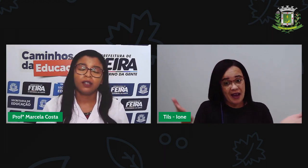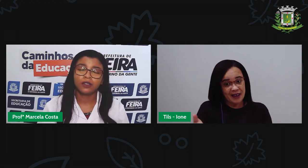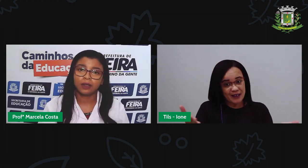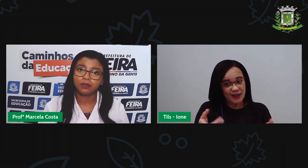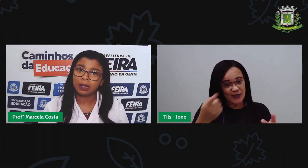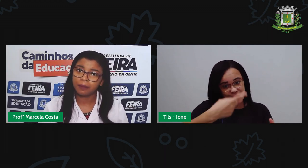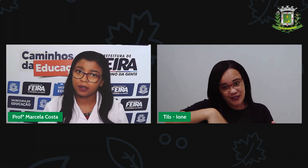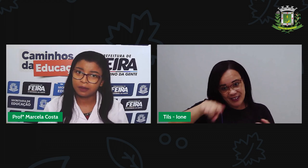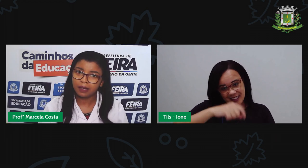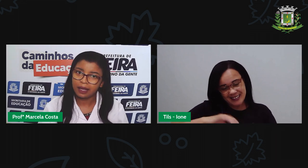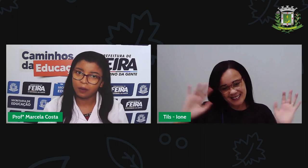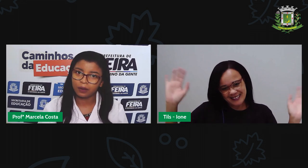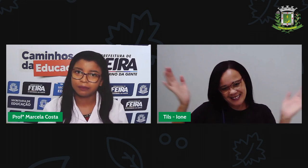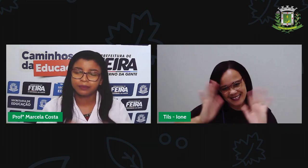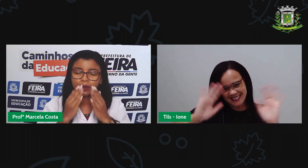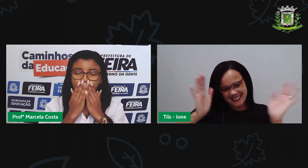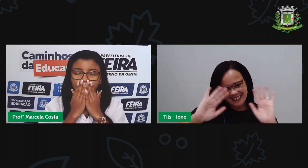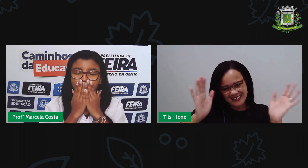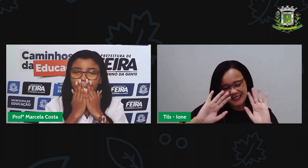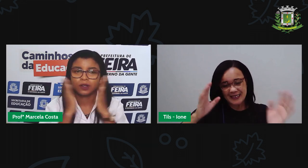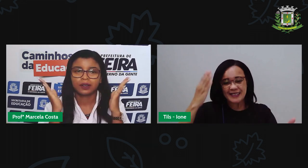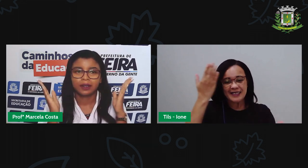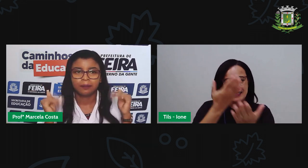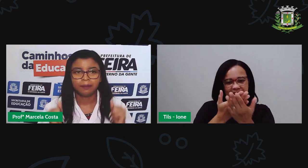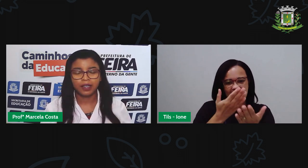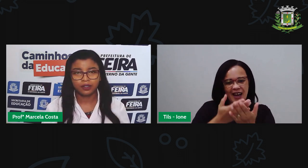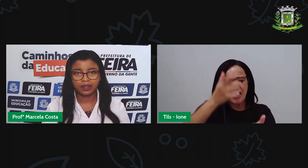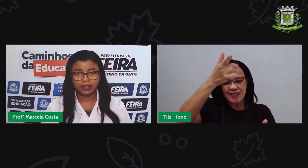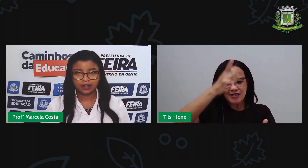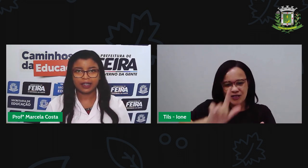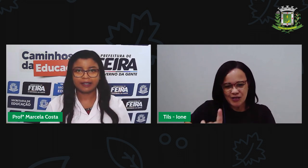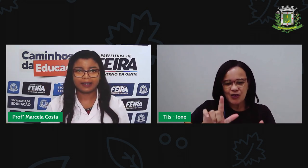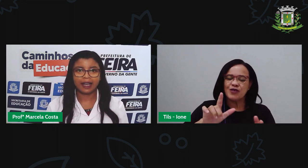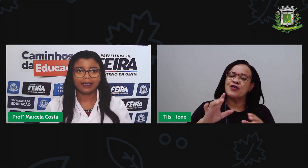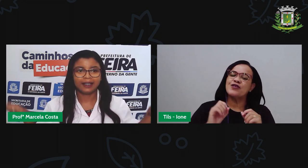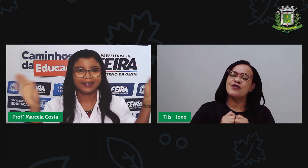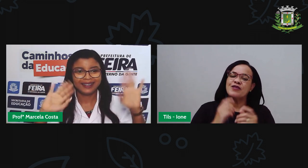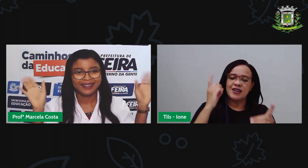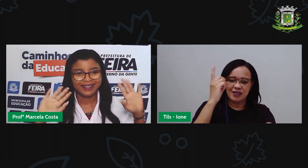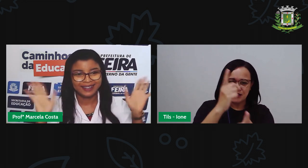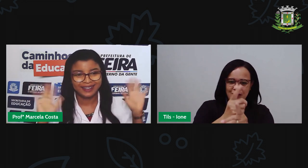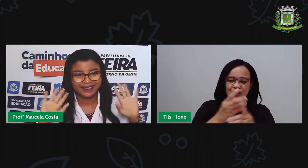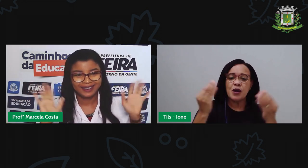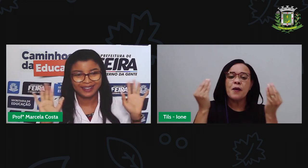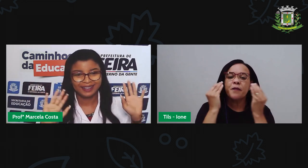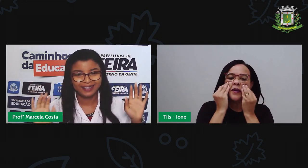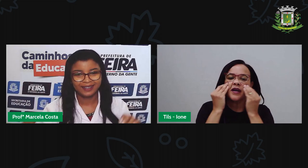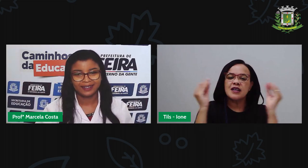despedir e nos vemos na próxima aula. Beijo grande, criançada!